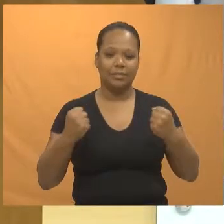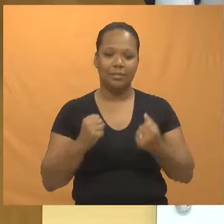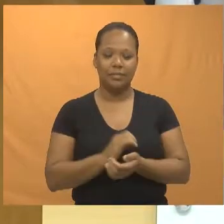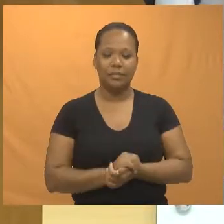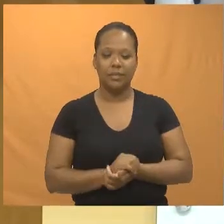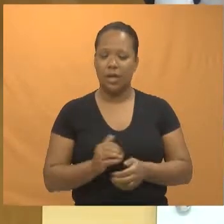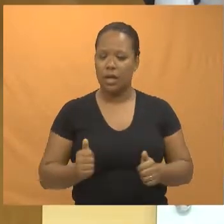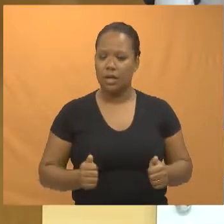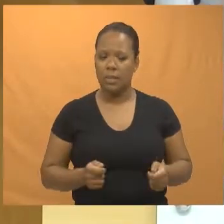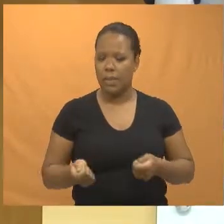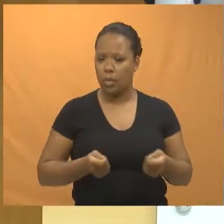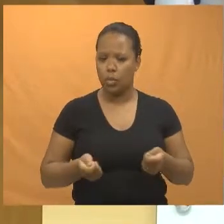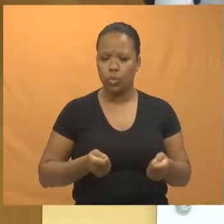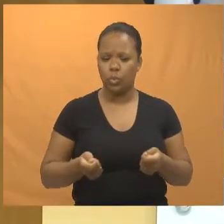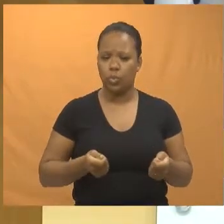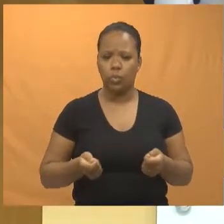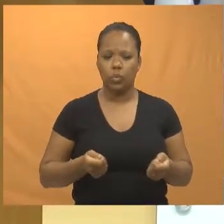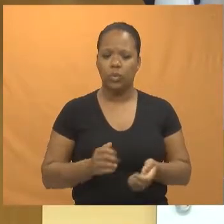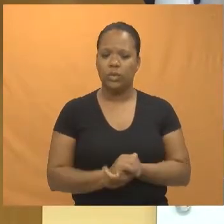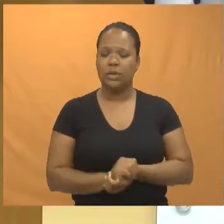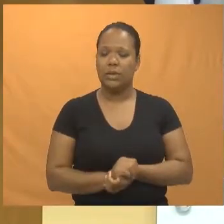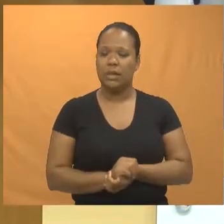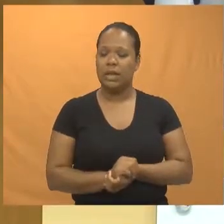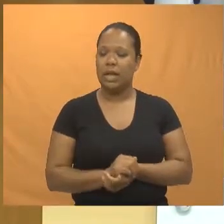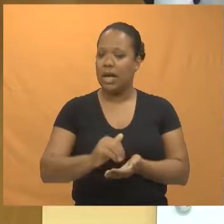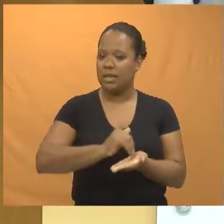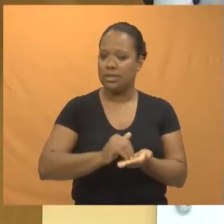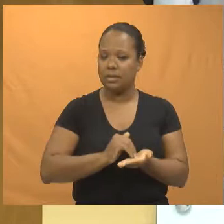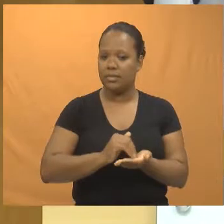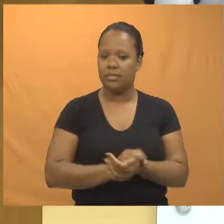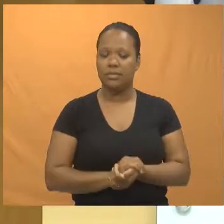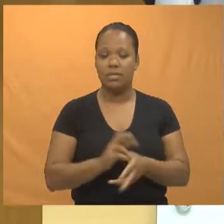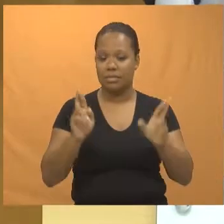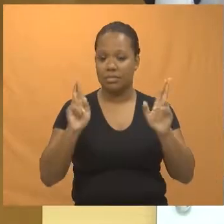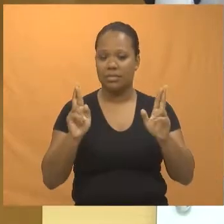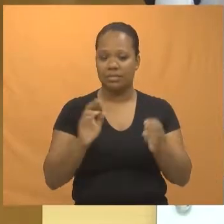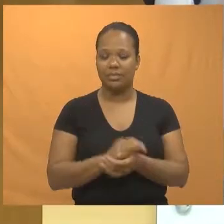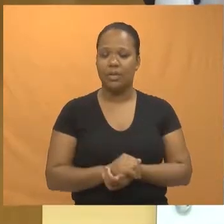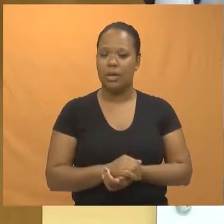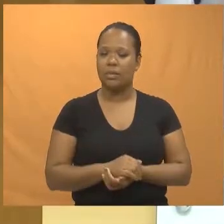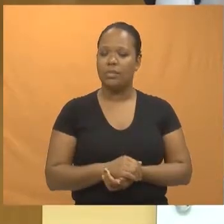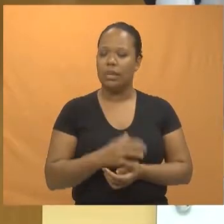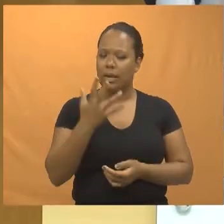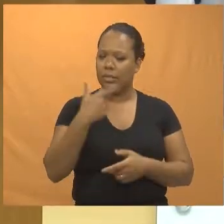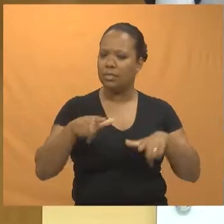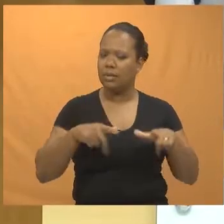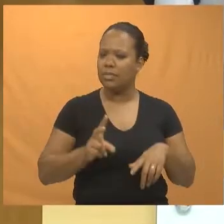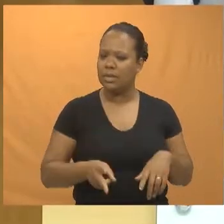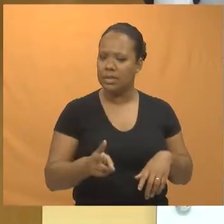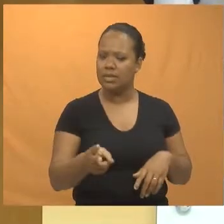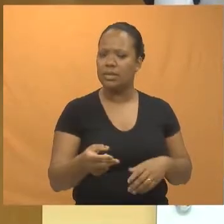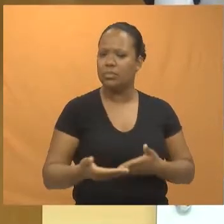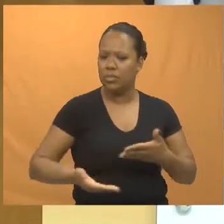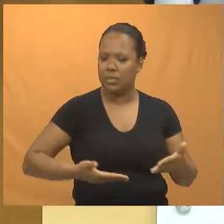para conduzir a sua secretaria, a gente conta aí com o belo trabalho que você já vem prestando para que seja sanado todas